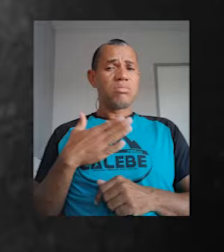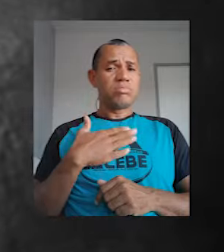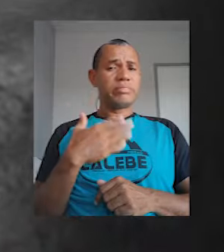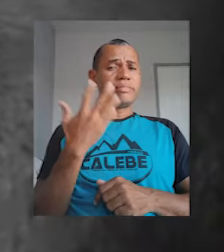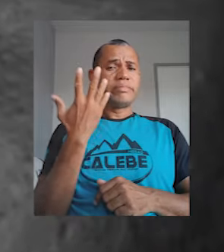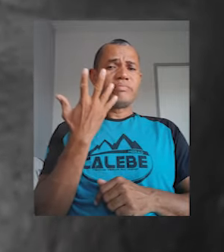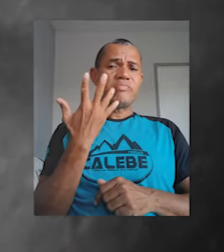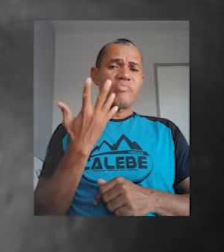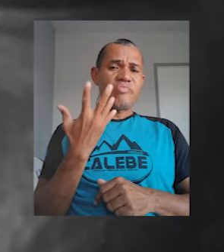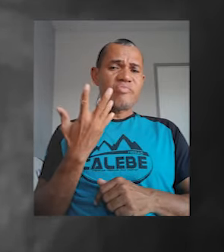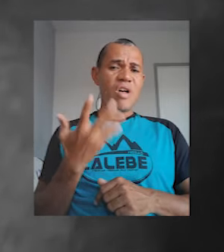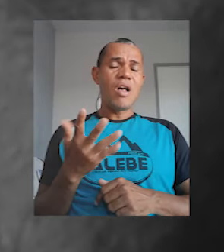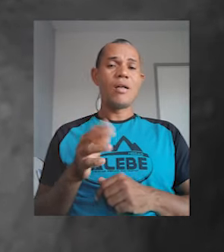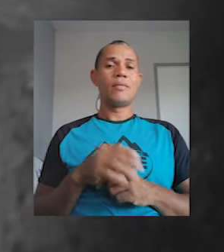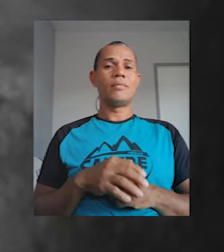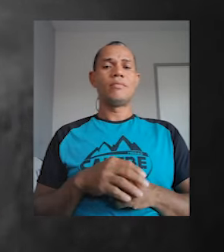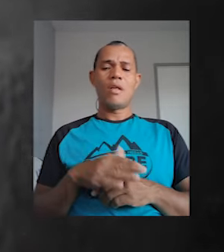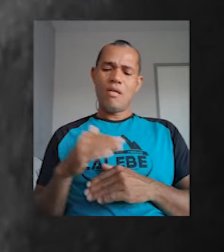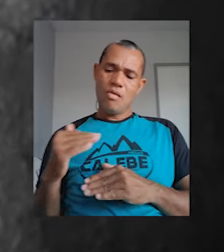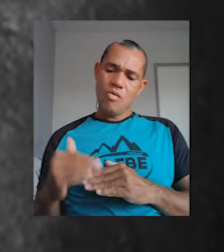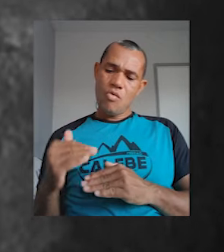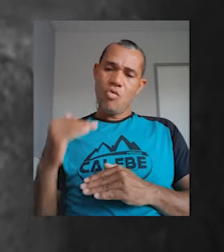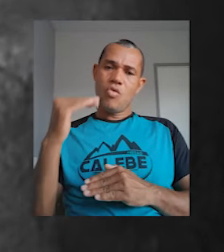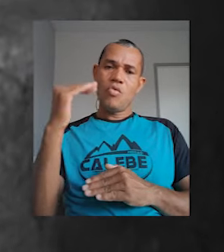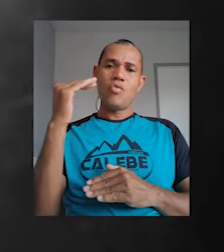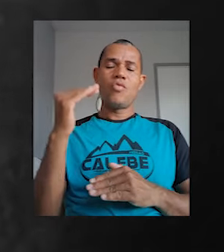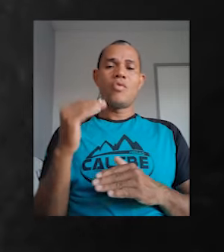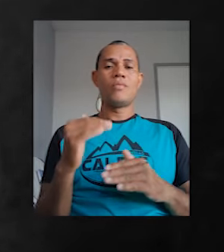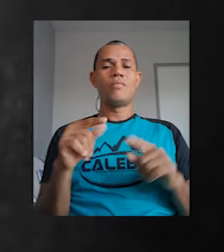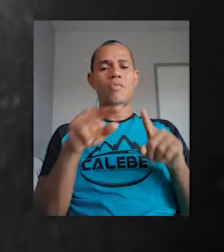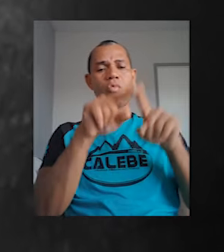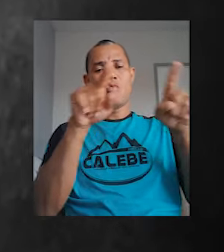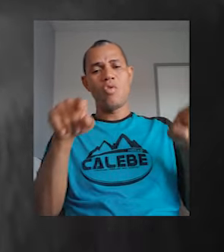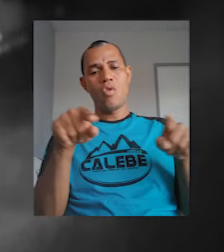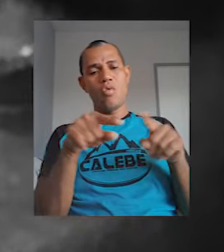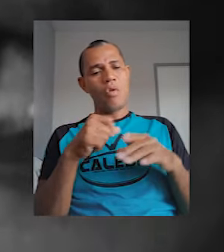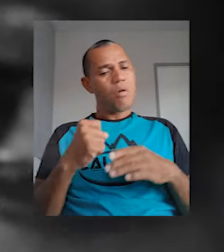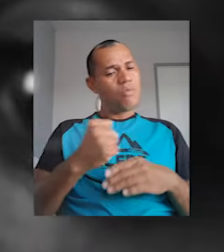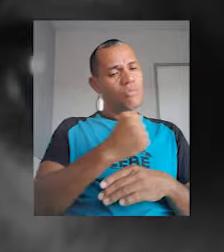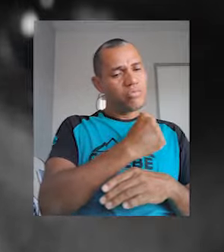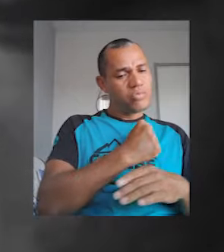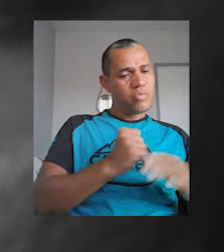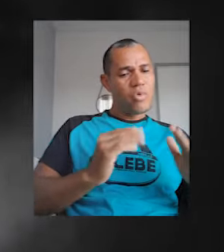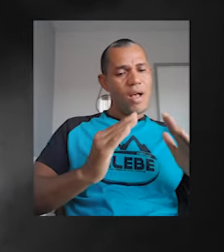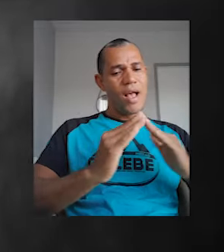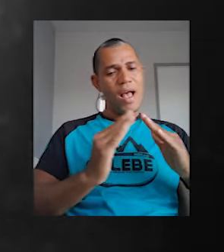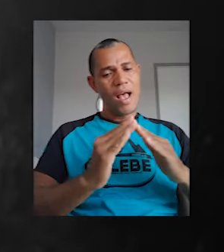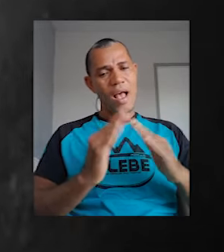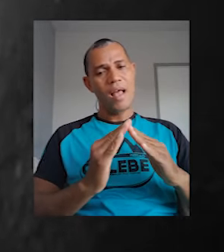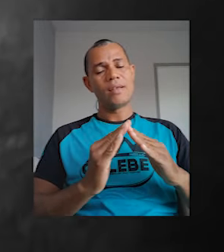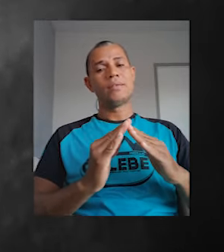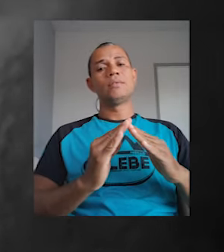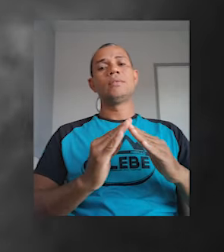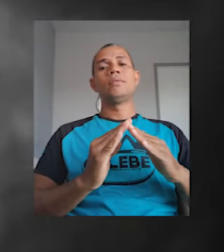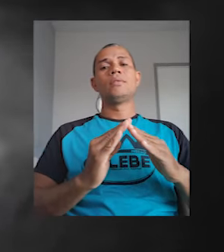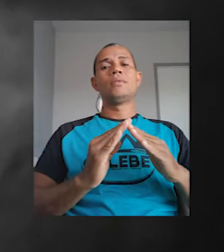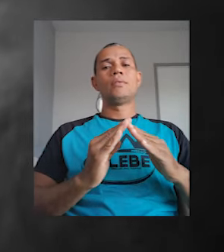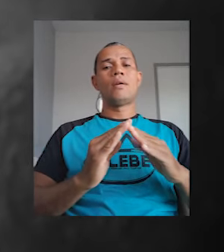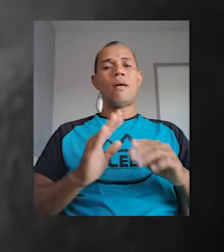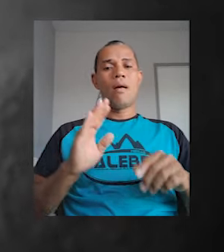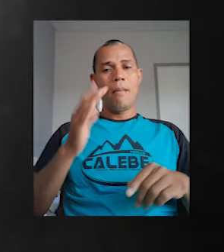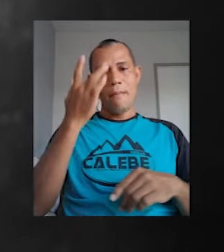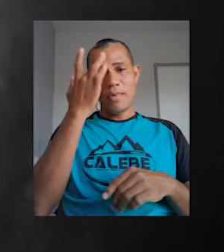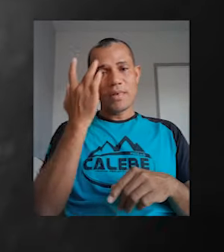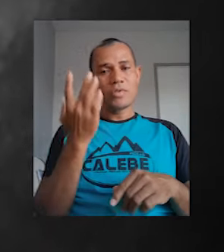infância, fui criado nas cozinhas das casas de pessoas no quais ajudou muito minha